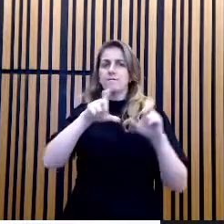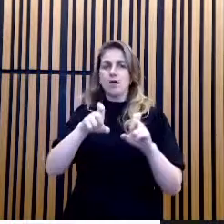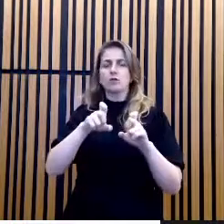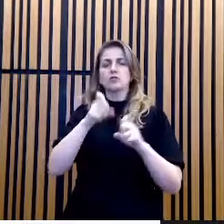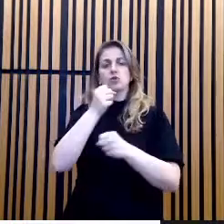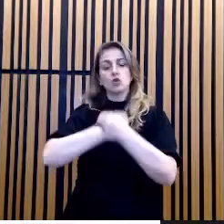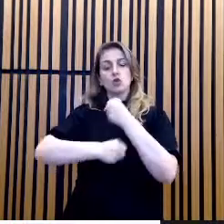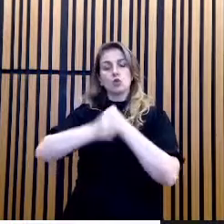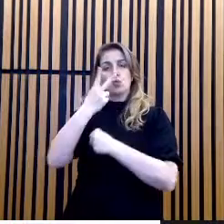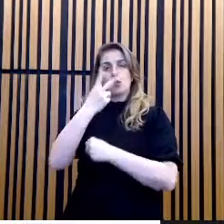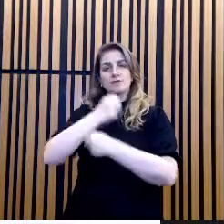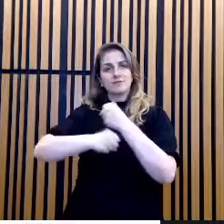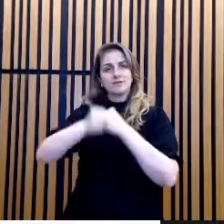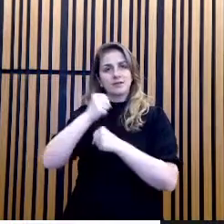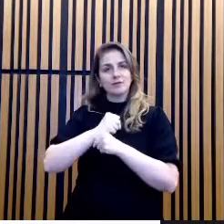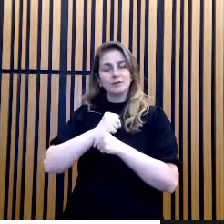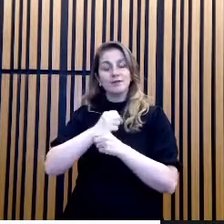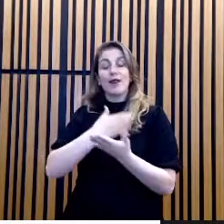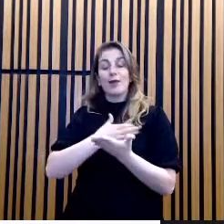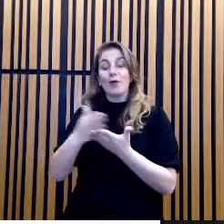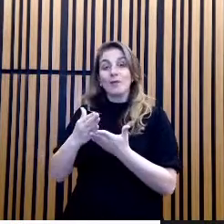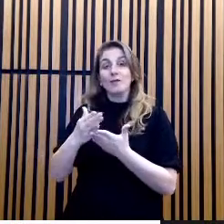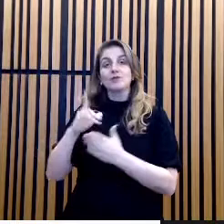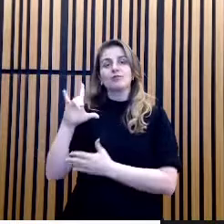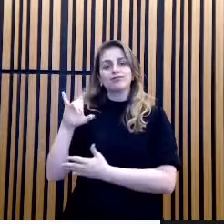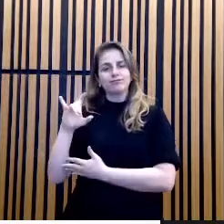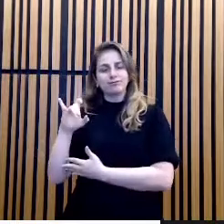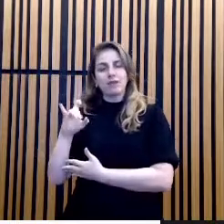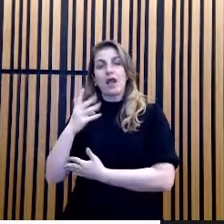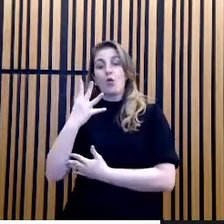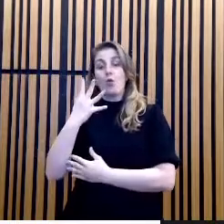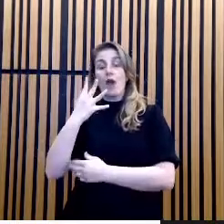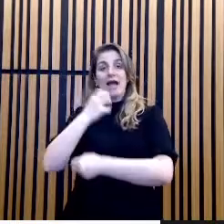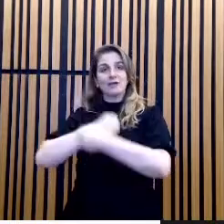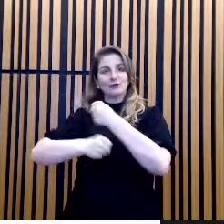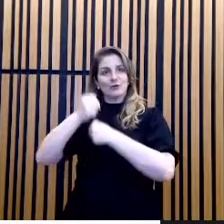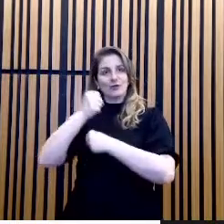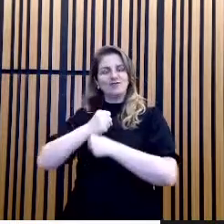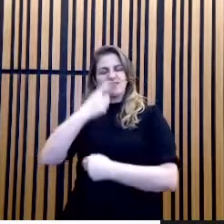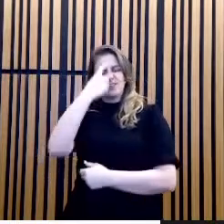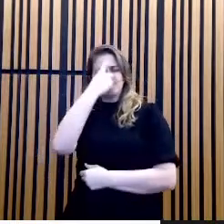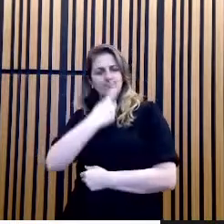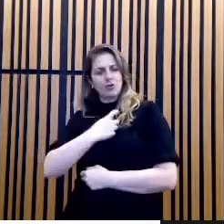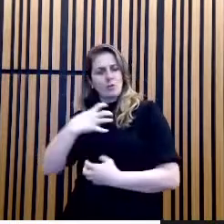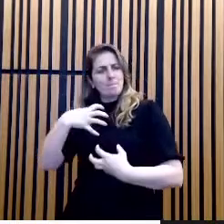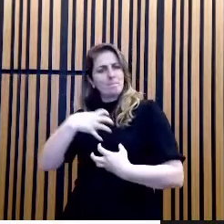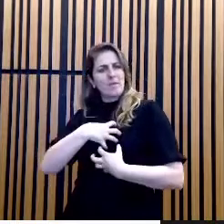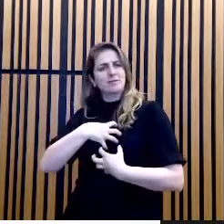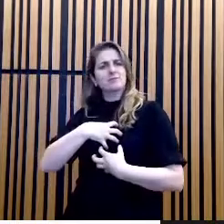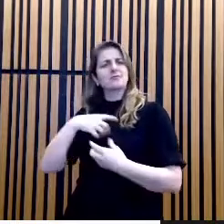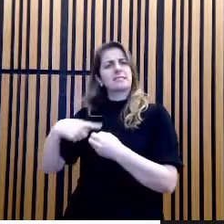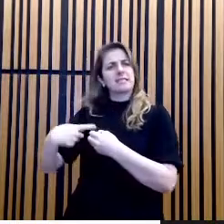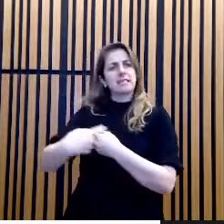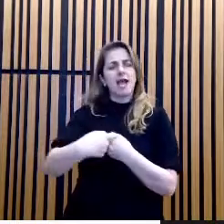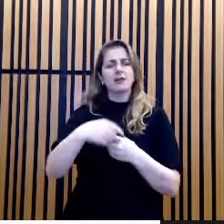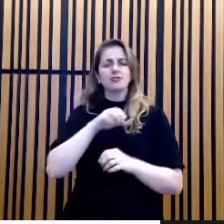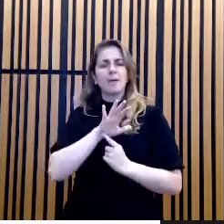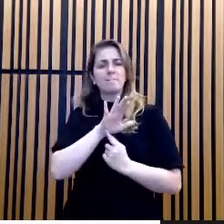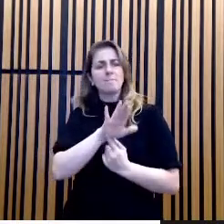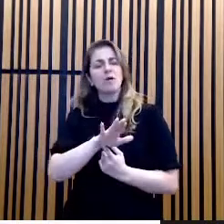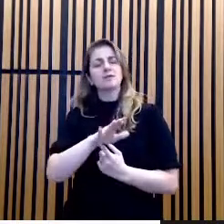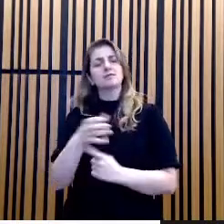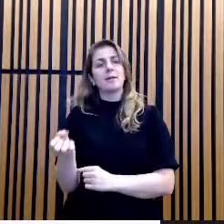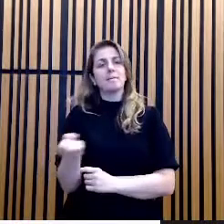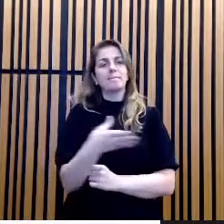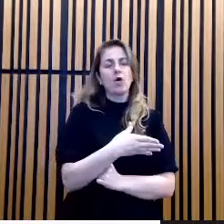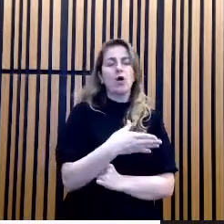há 4 anos e criou uma página voltada para mulheres maduras. Ela tem um estilo bastante urbano. Ela traz moda para pessoas que, como ela,